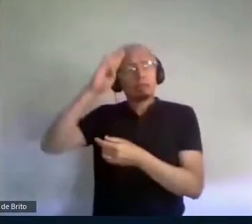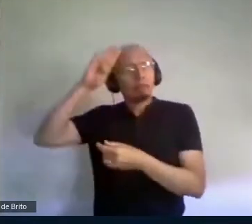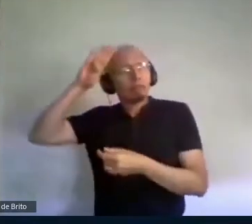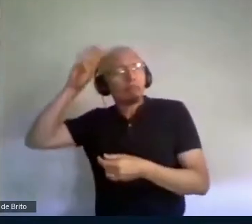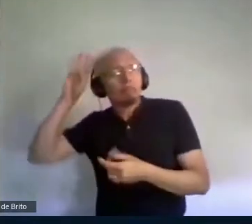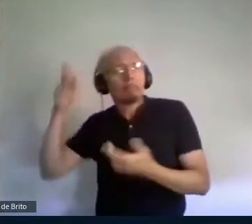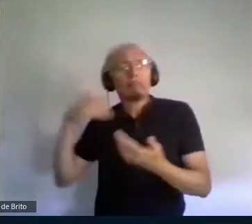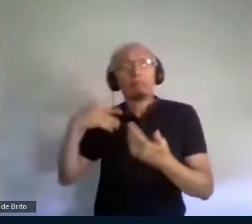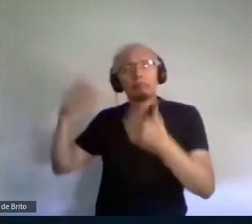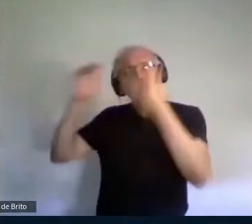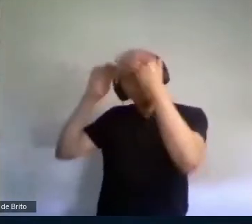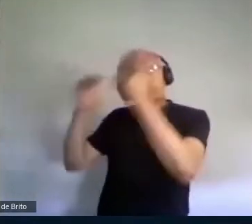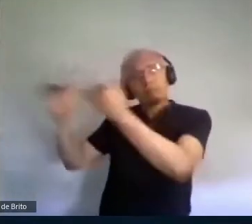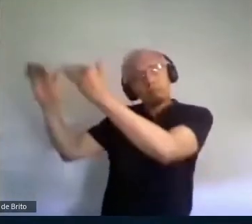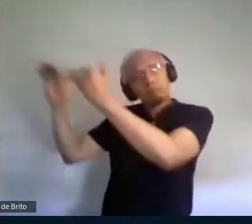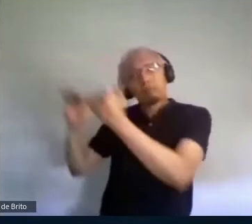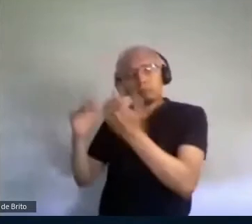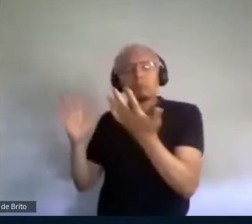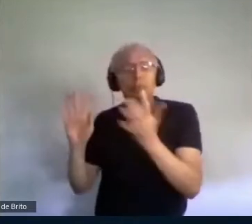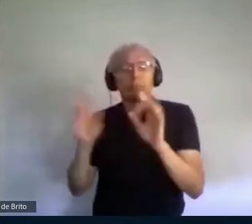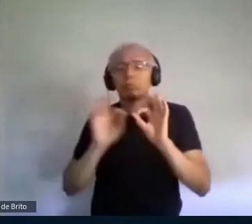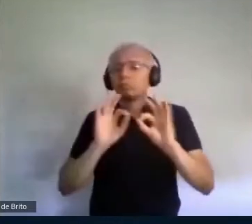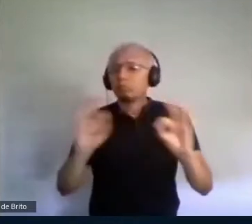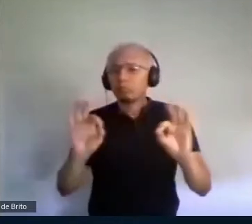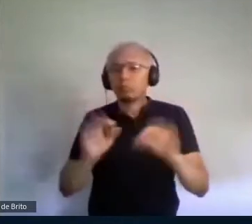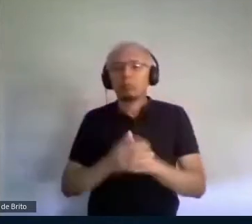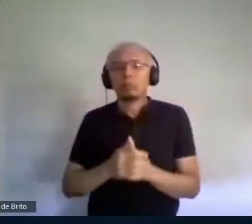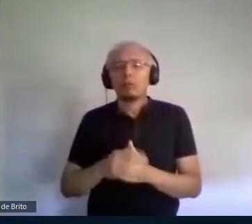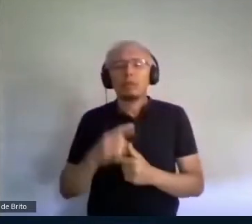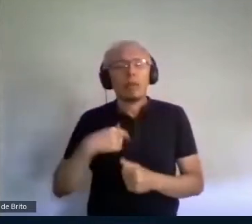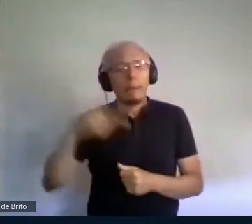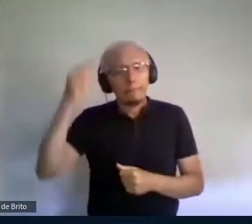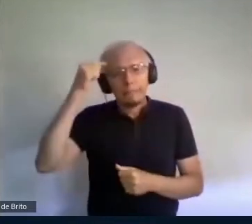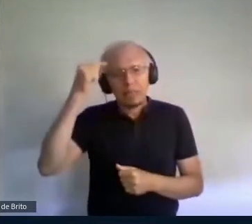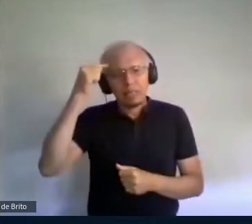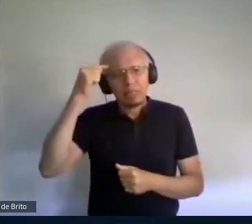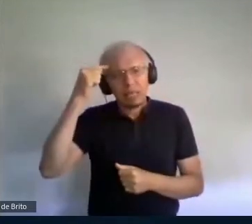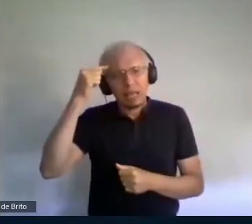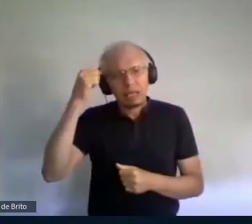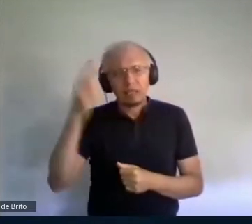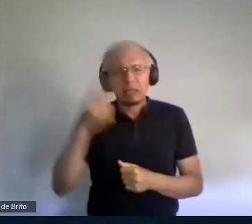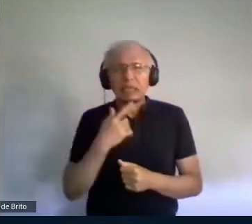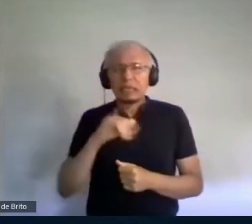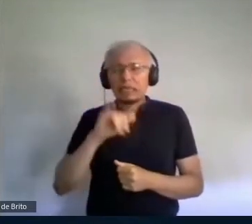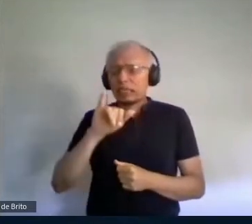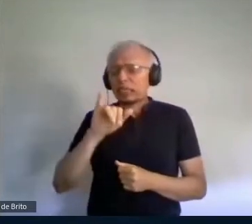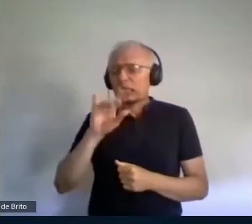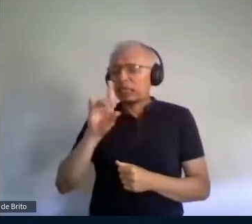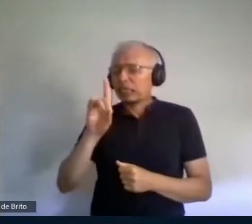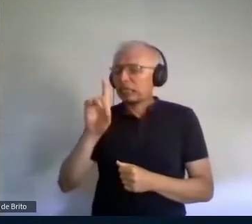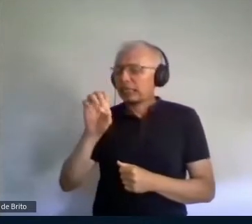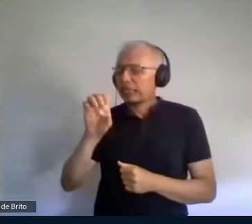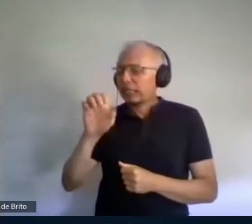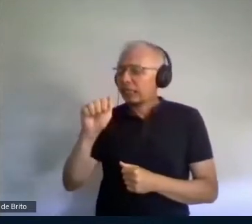E eu gostaria que você, de fato, pensasse se essa palavra ideal,